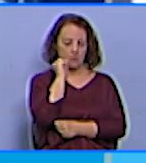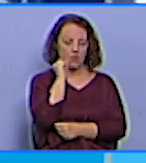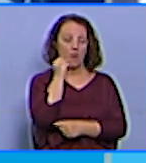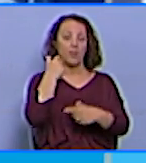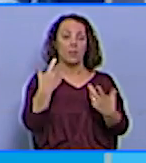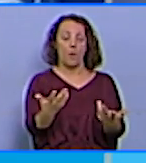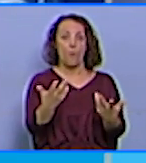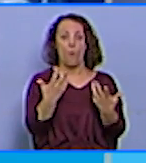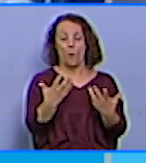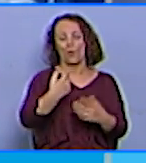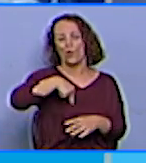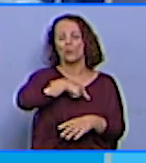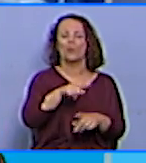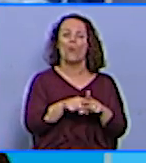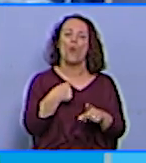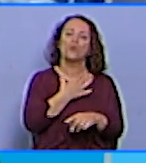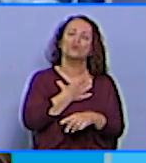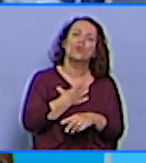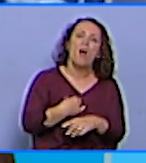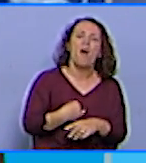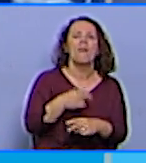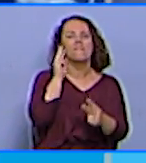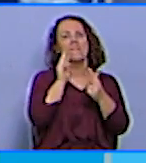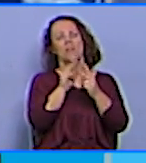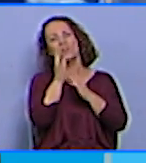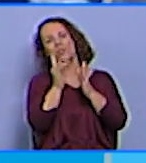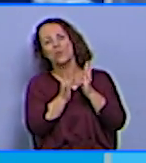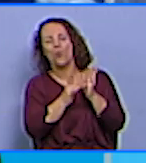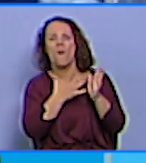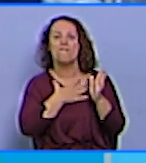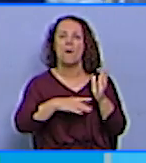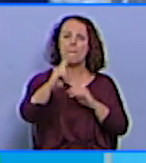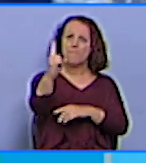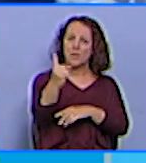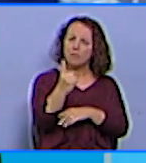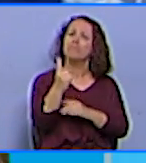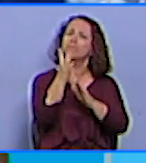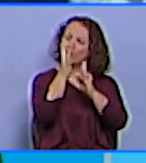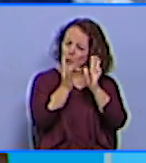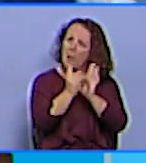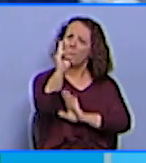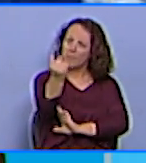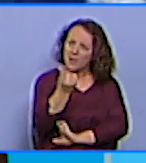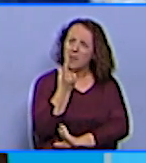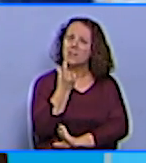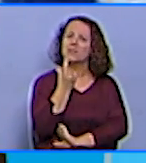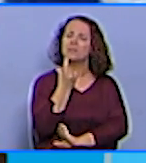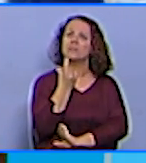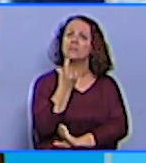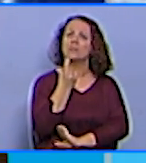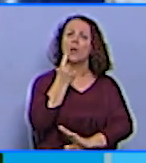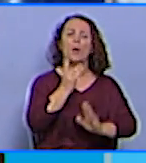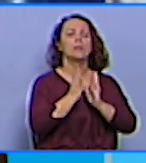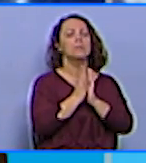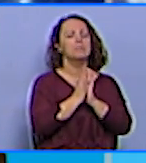calhar, gostava muito de ver Jesus, que Ele me aparecesse, mas Ele aparece. Não só na Eucaristia, quando